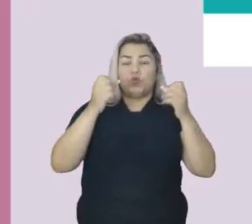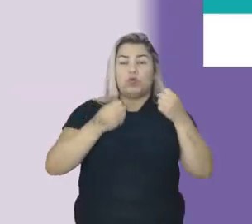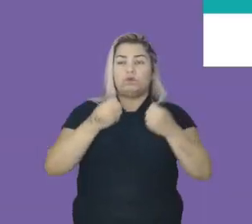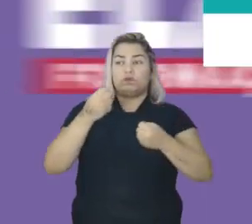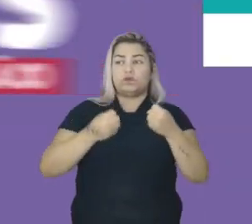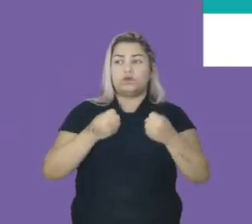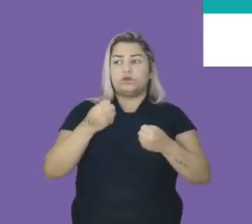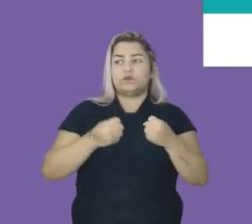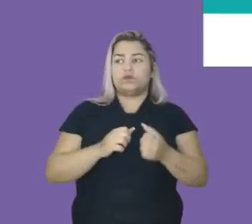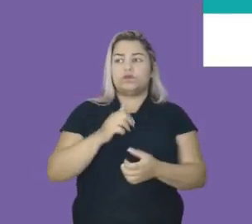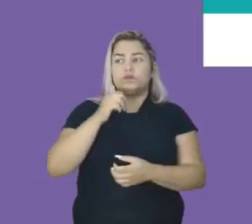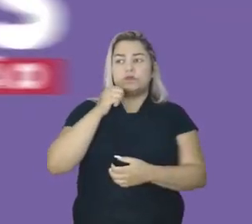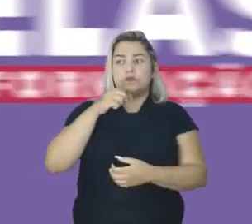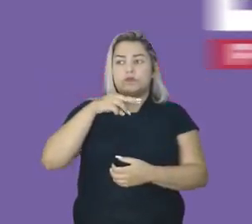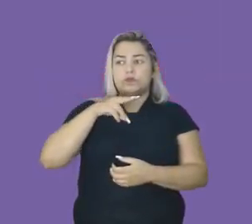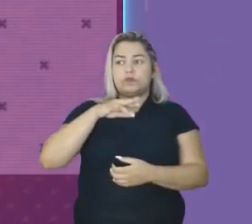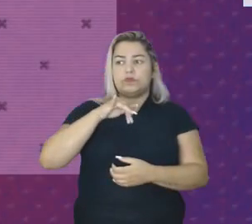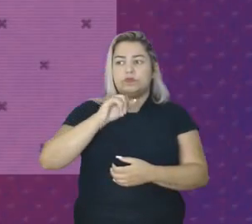Penha.